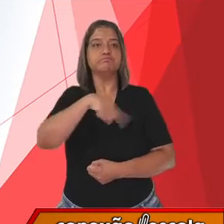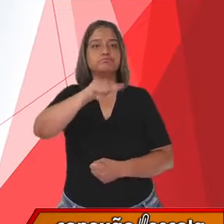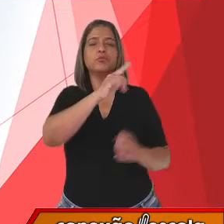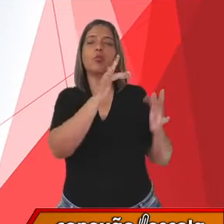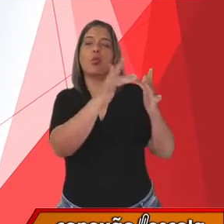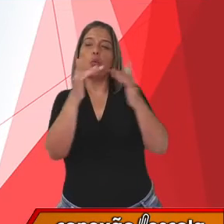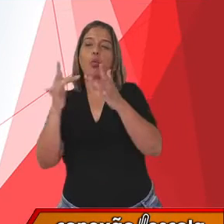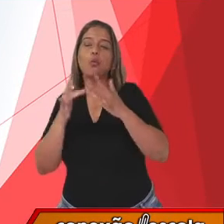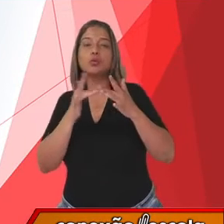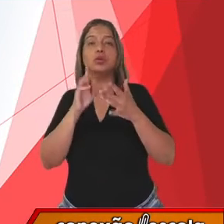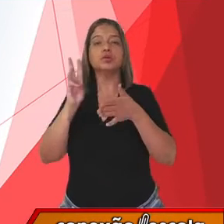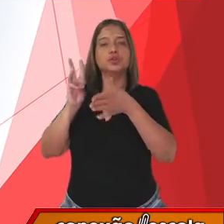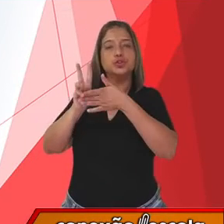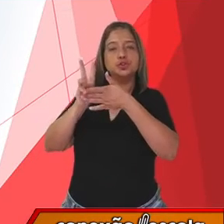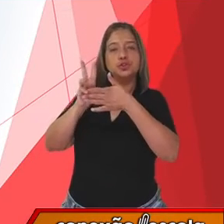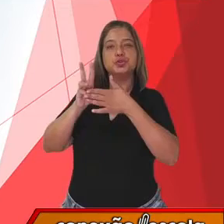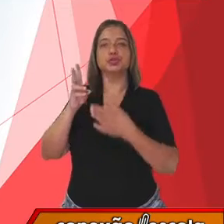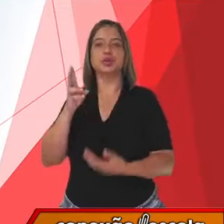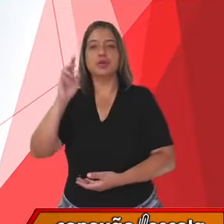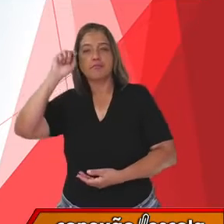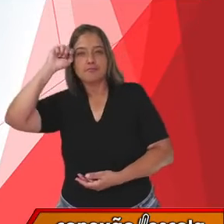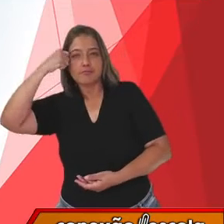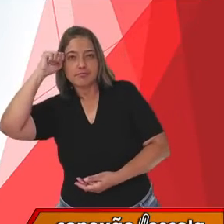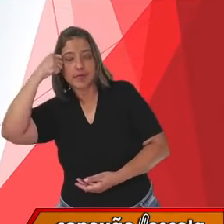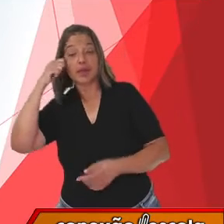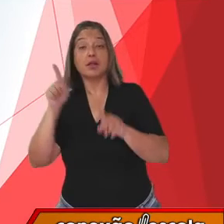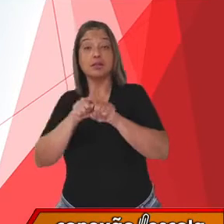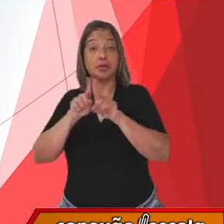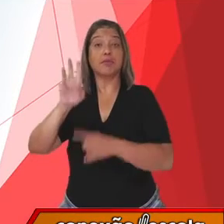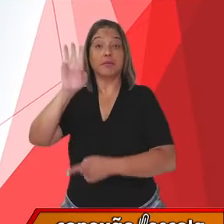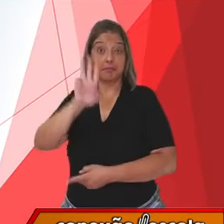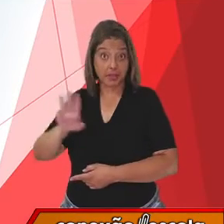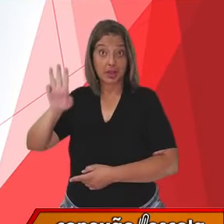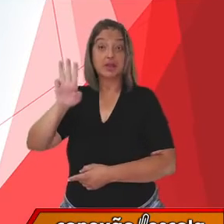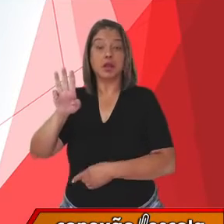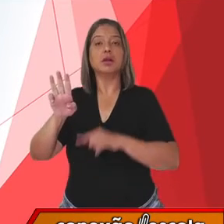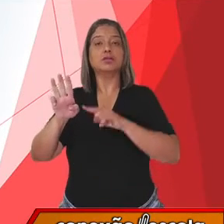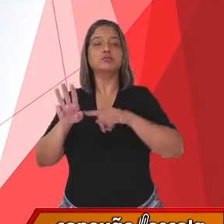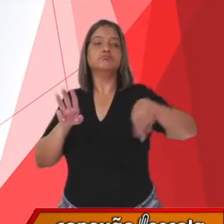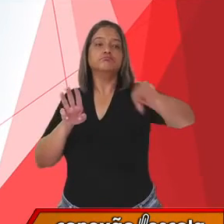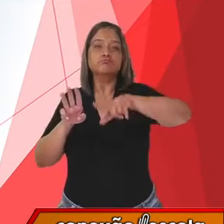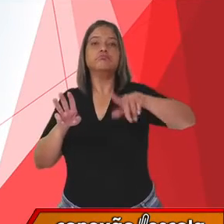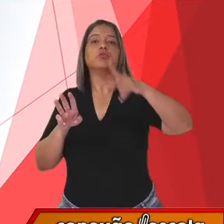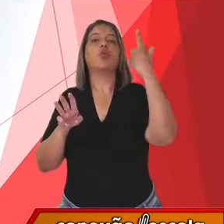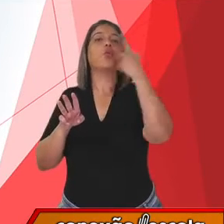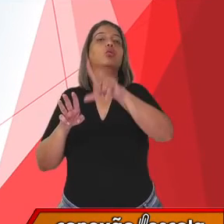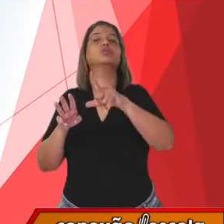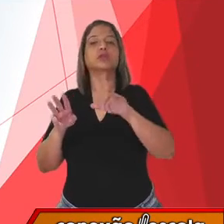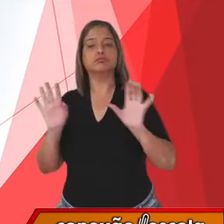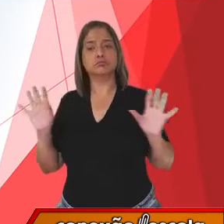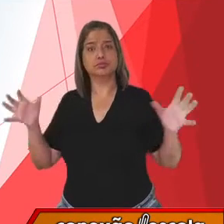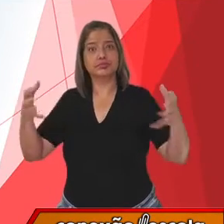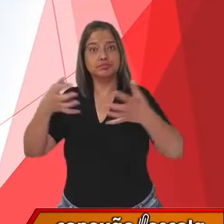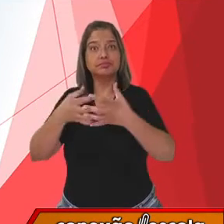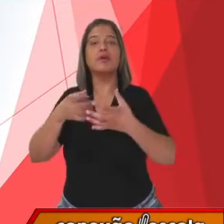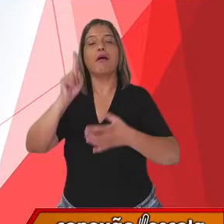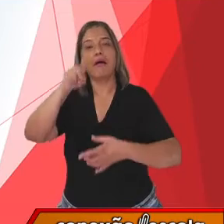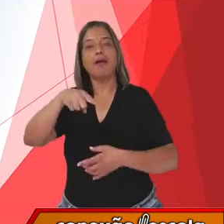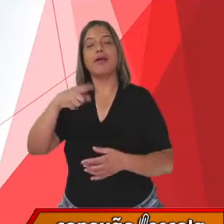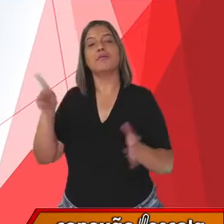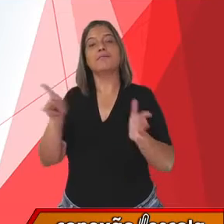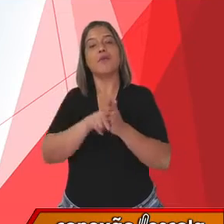os indígenas, negros e os bandeirantes foi fator decisivo para a formação da cultura do